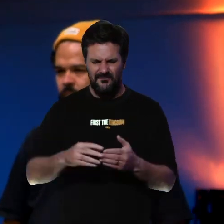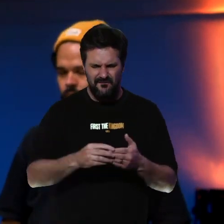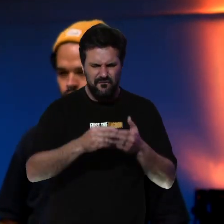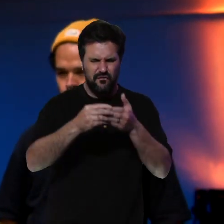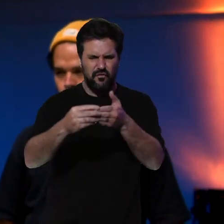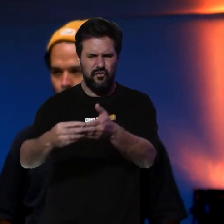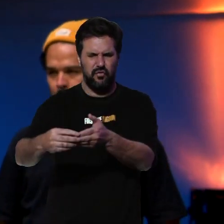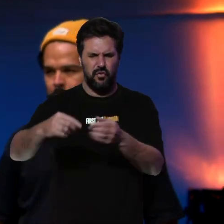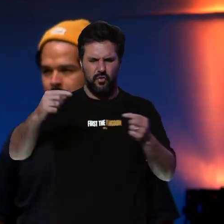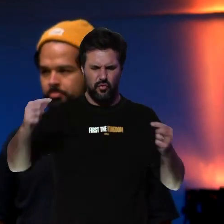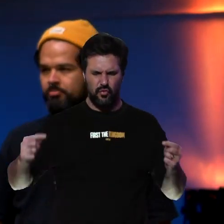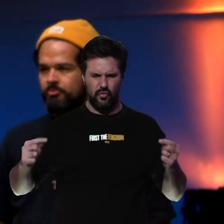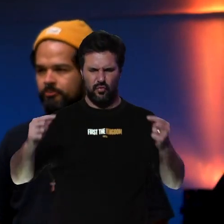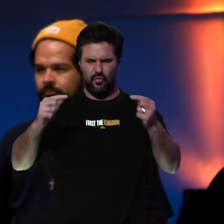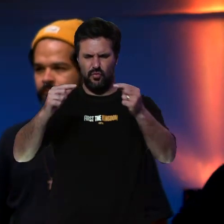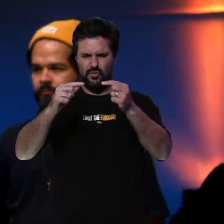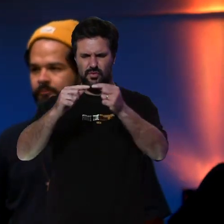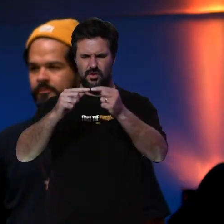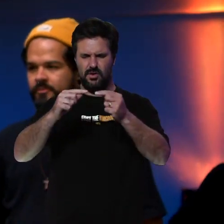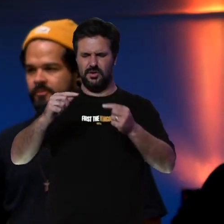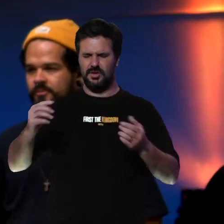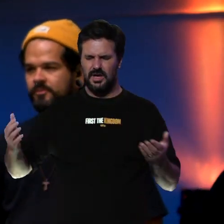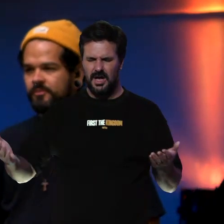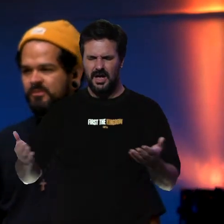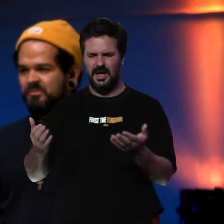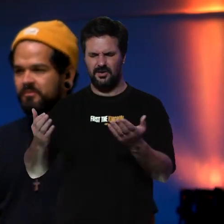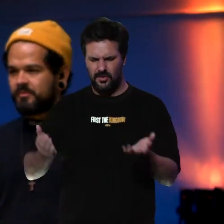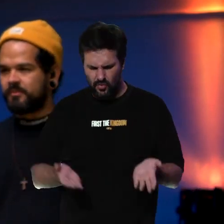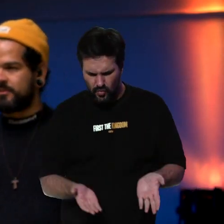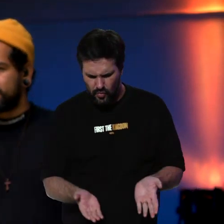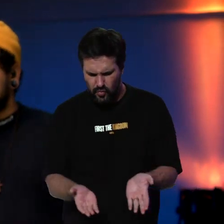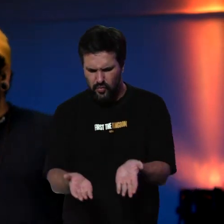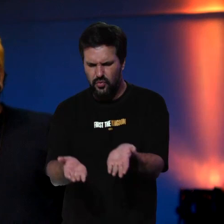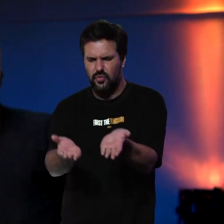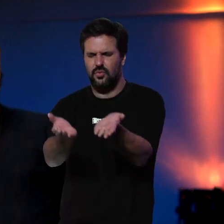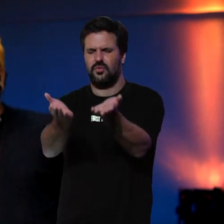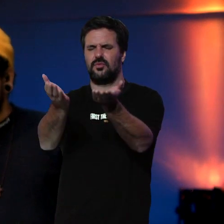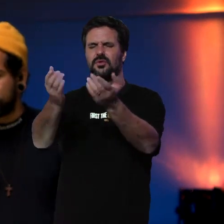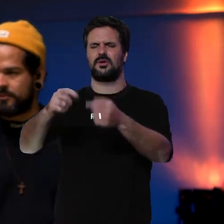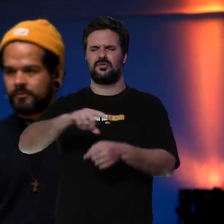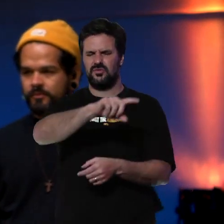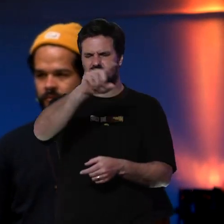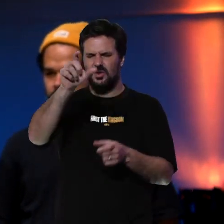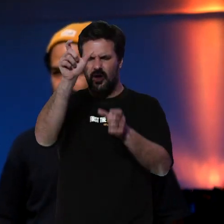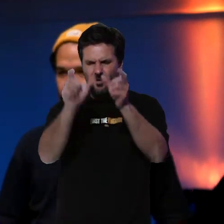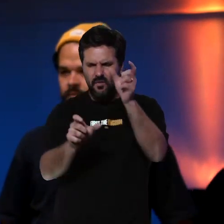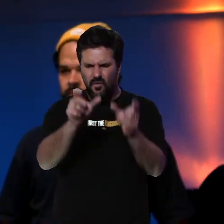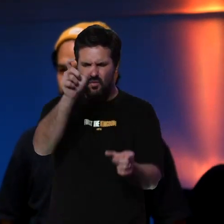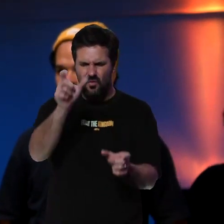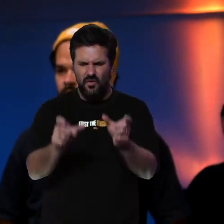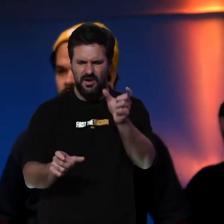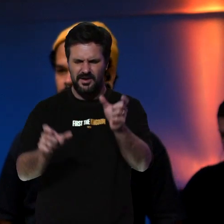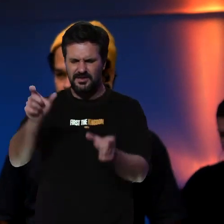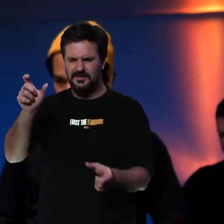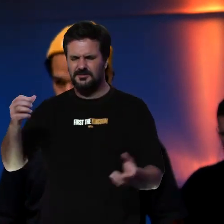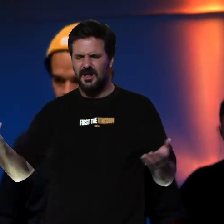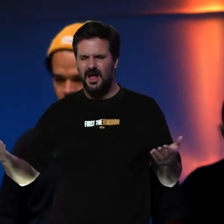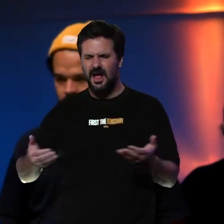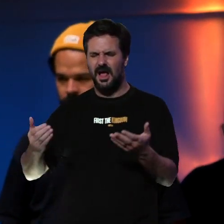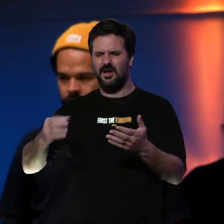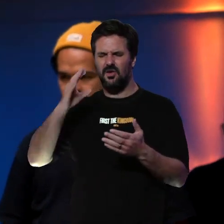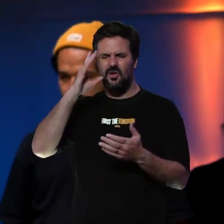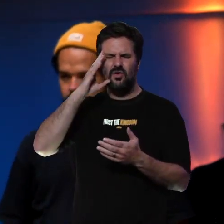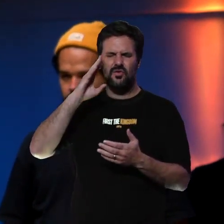direção correta, nos leva, Deus, para aquele lugar onde o Senhor quer cada um de nós, Pai. Resgata, Deus, agora os